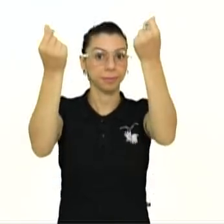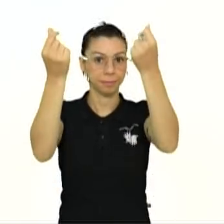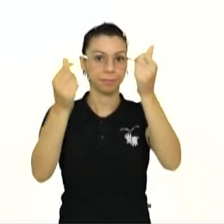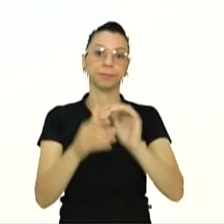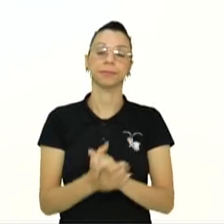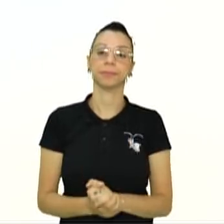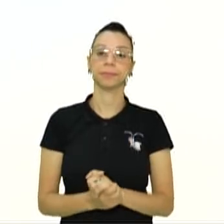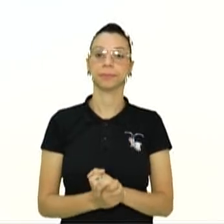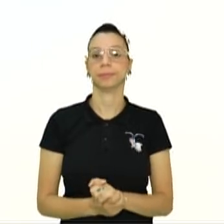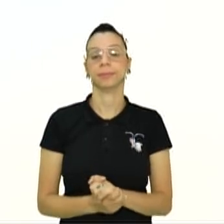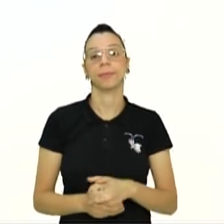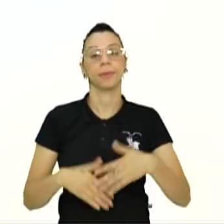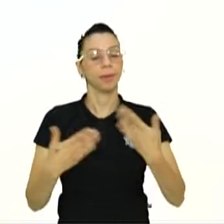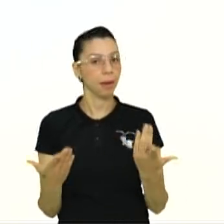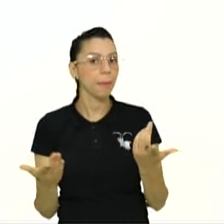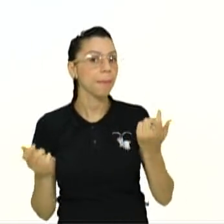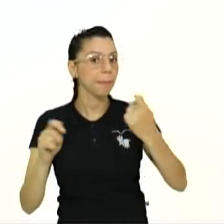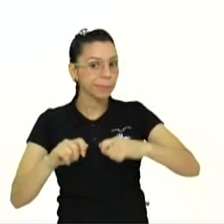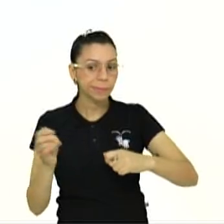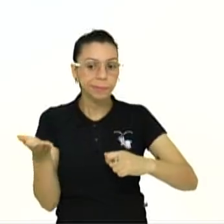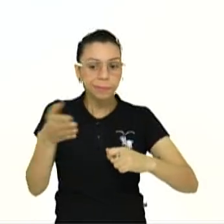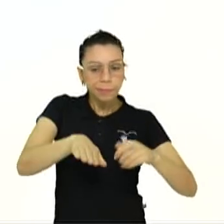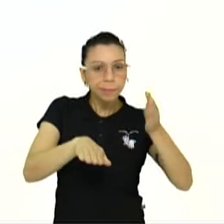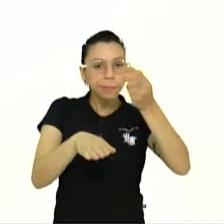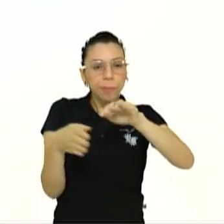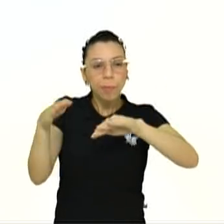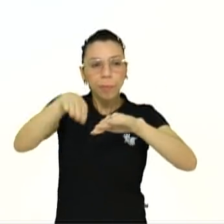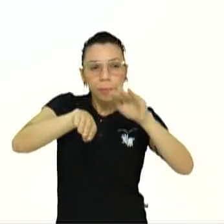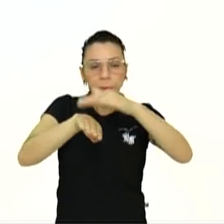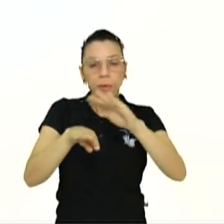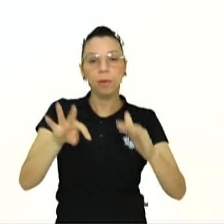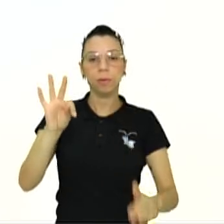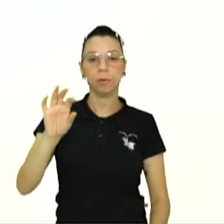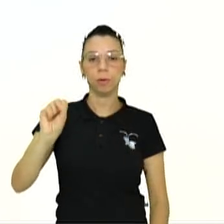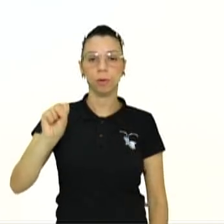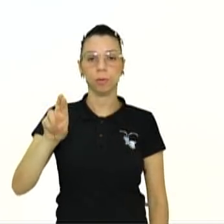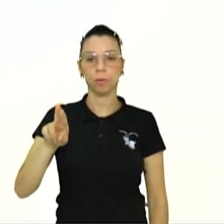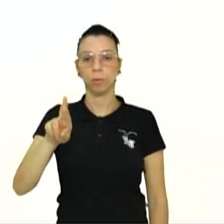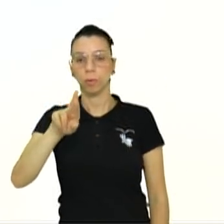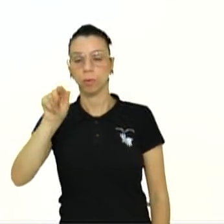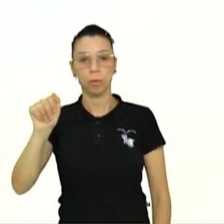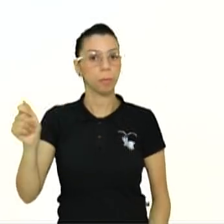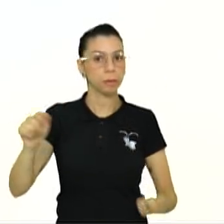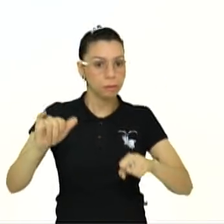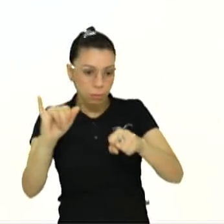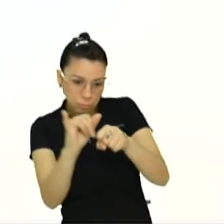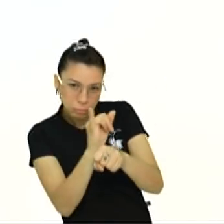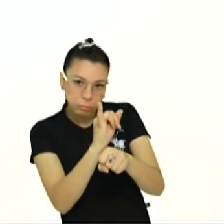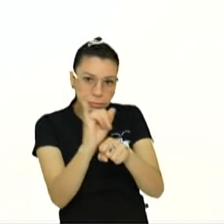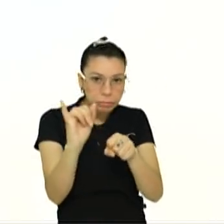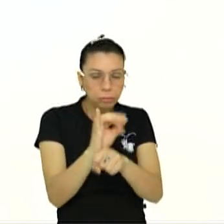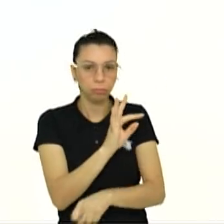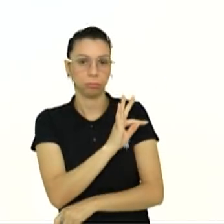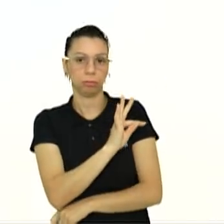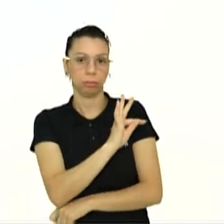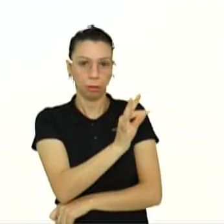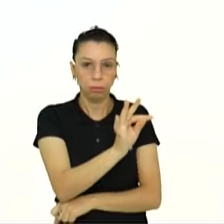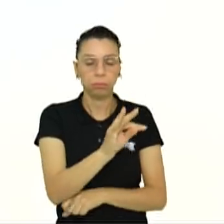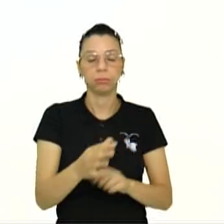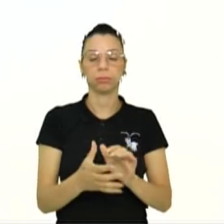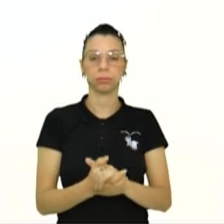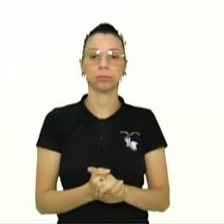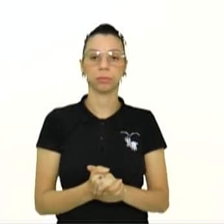Dizem que para fazer os tsurus você precisa de uma técnica, papéis,